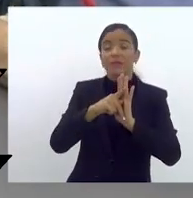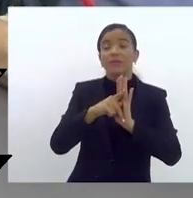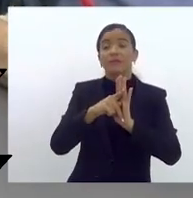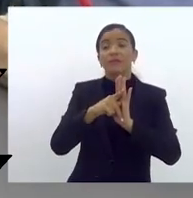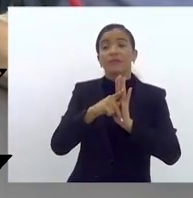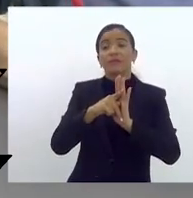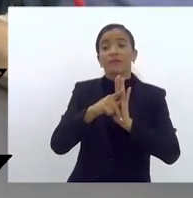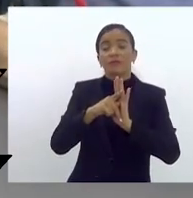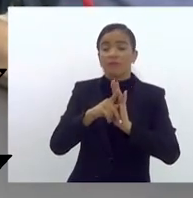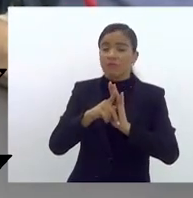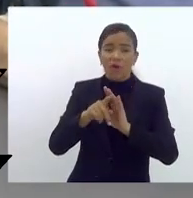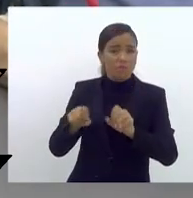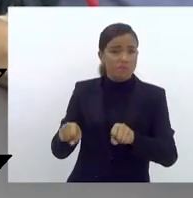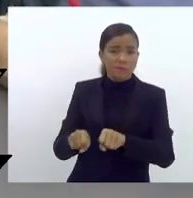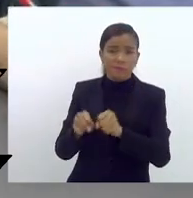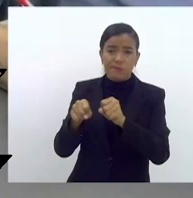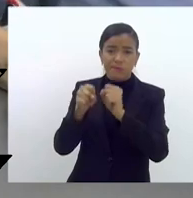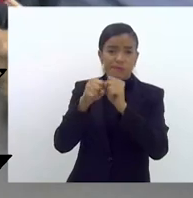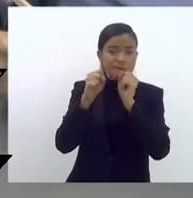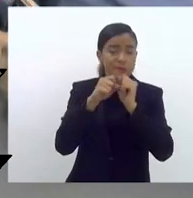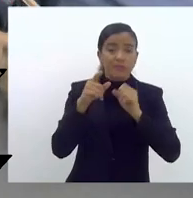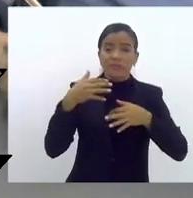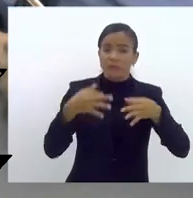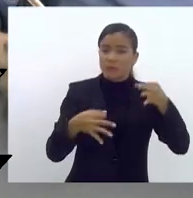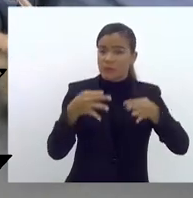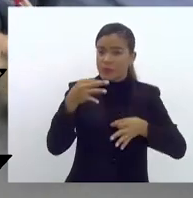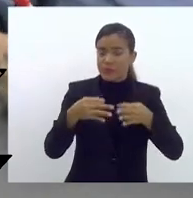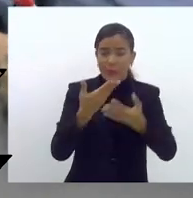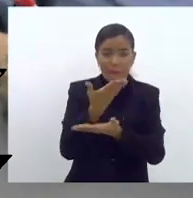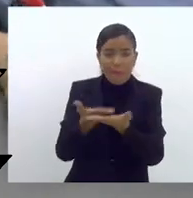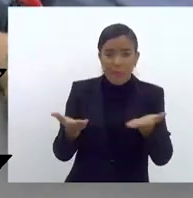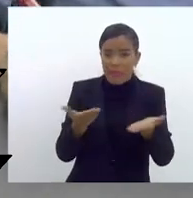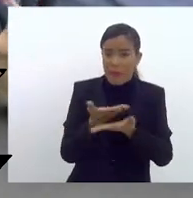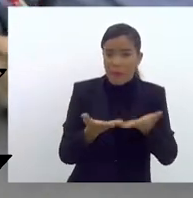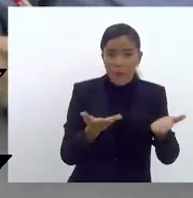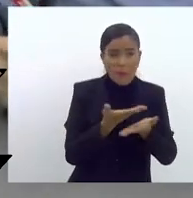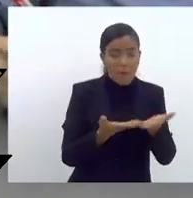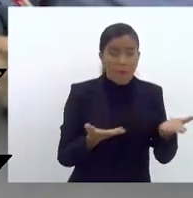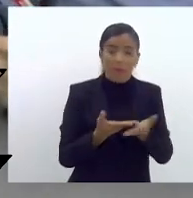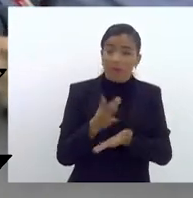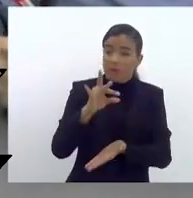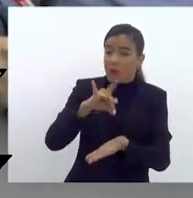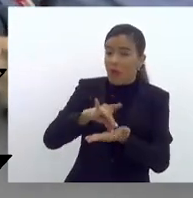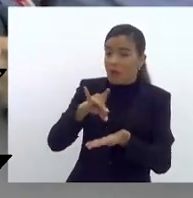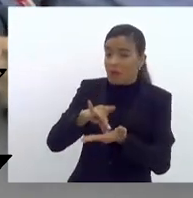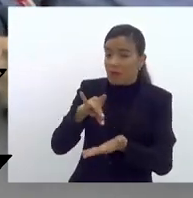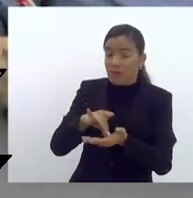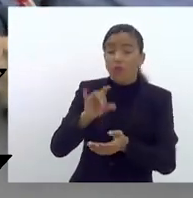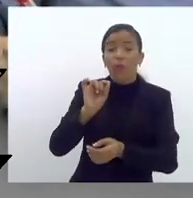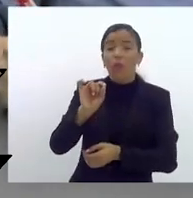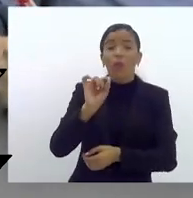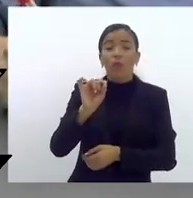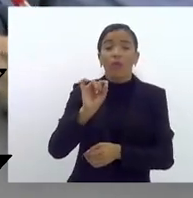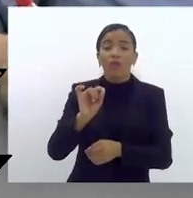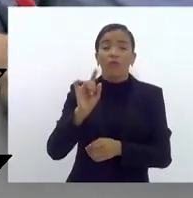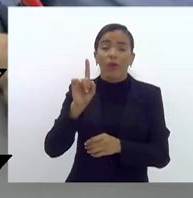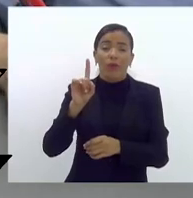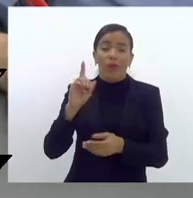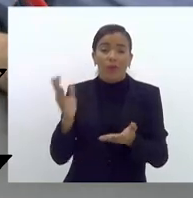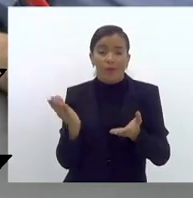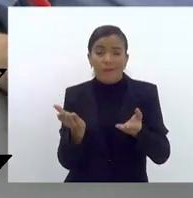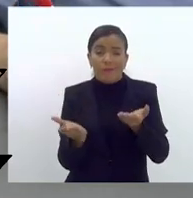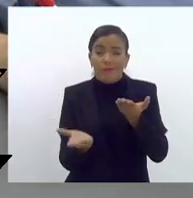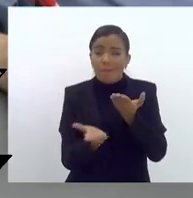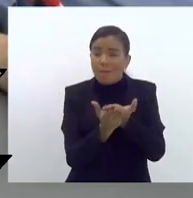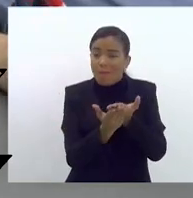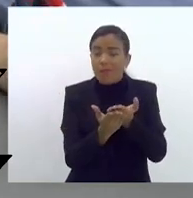contestações foram derrotadas na justiça derrotadas Na verdade o que foi o objeto de outra ação foi